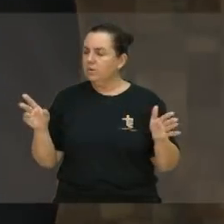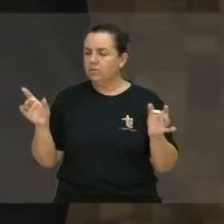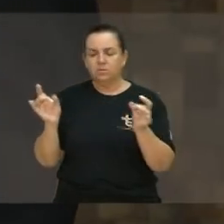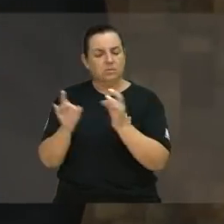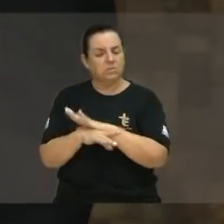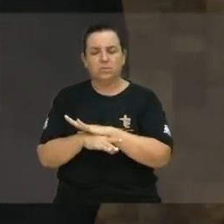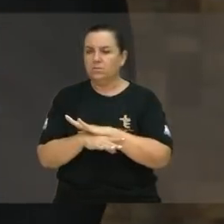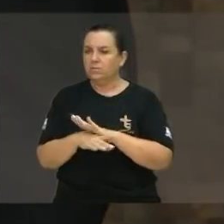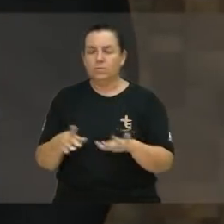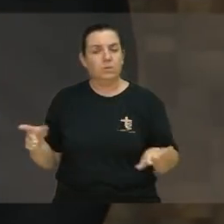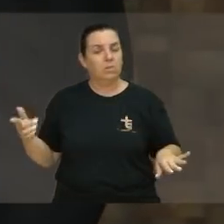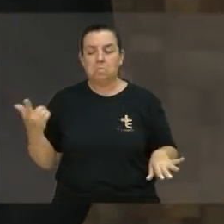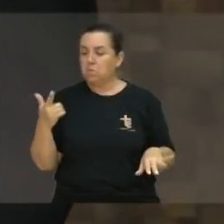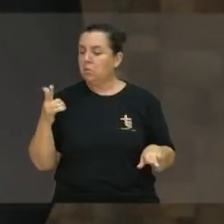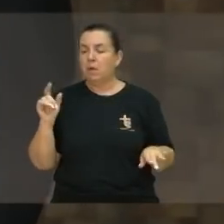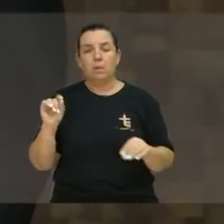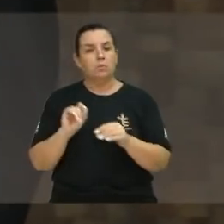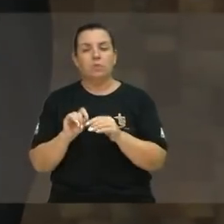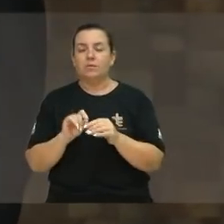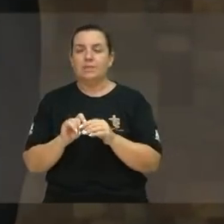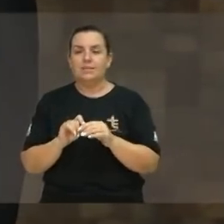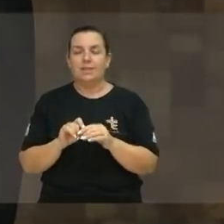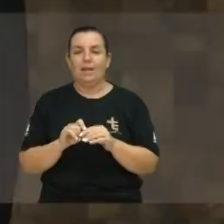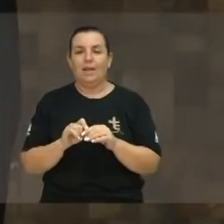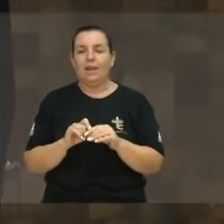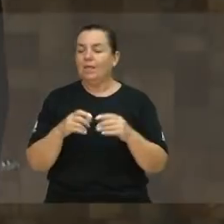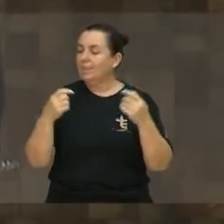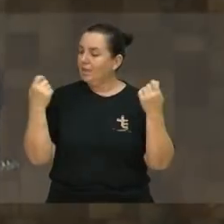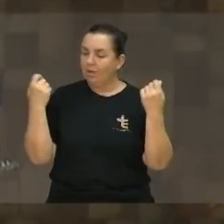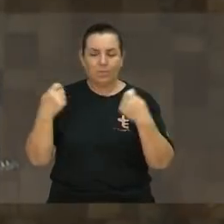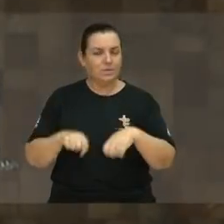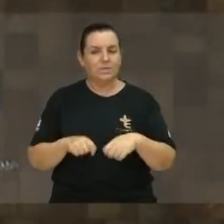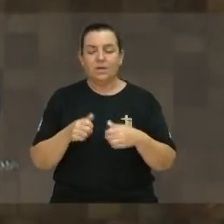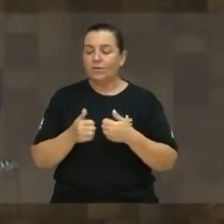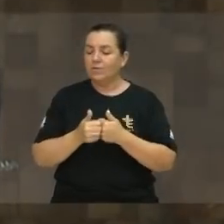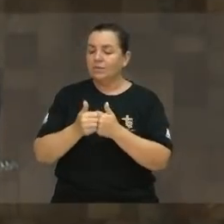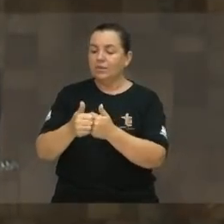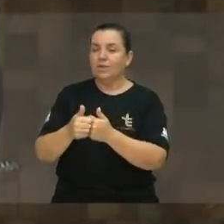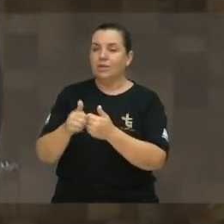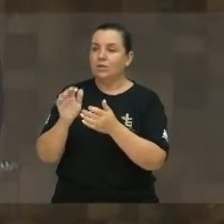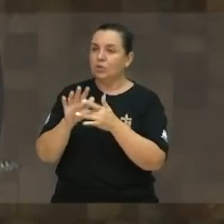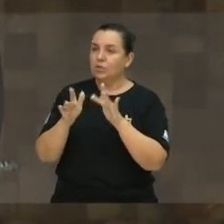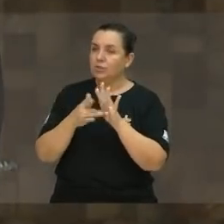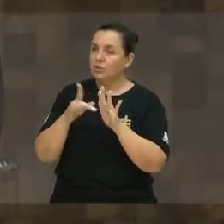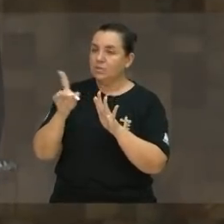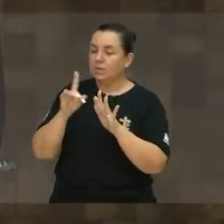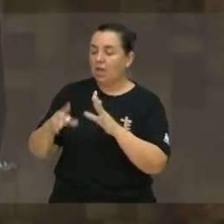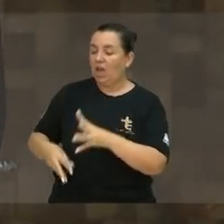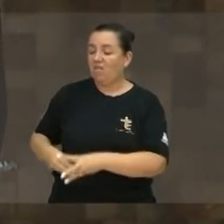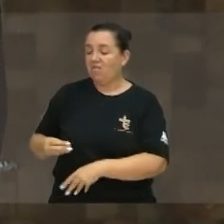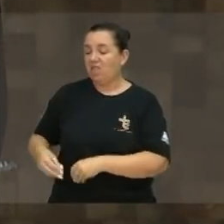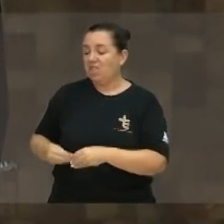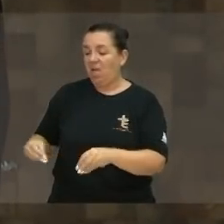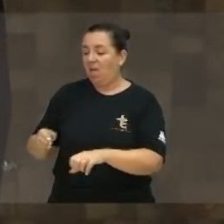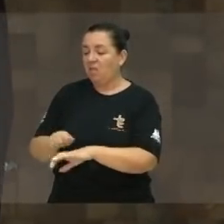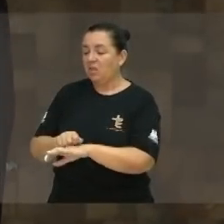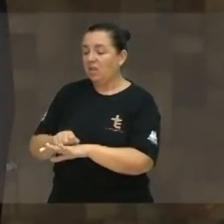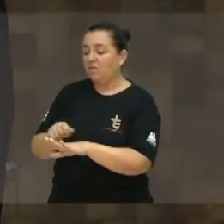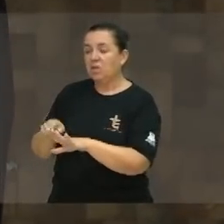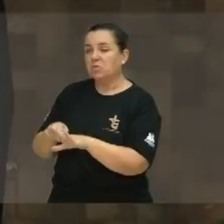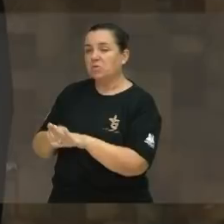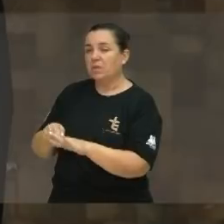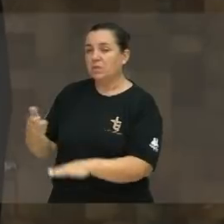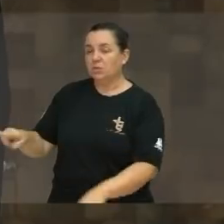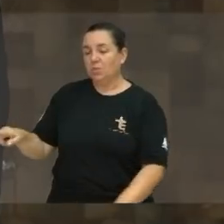ou seja não é possível de seguir jesus sem avental e sem disposições a lavar os pés